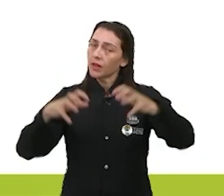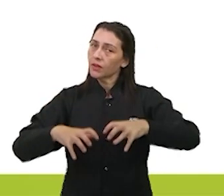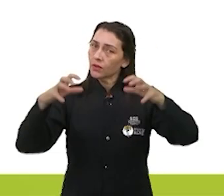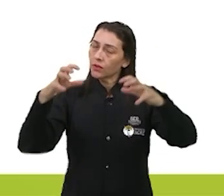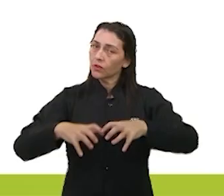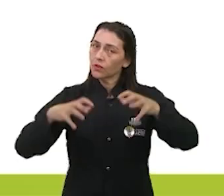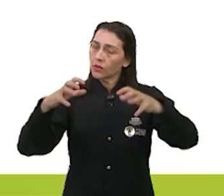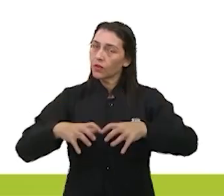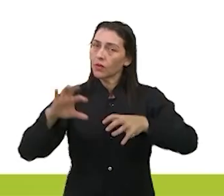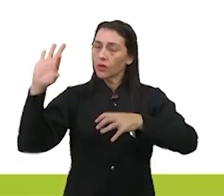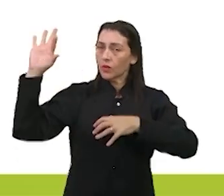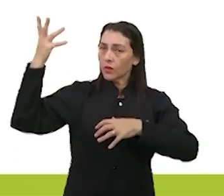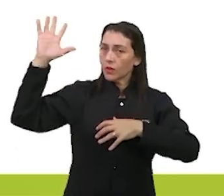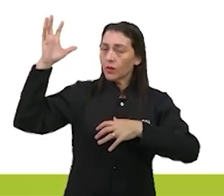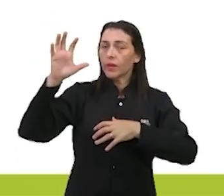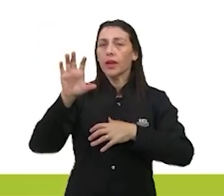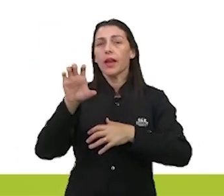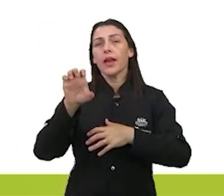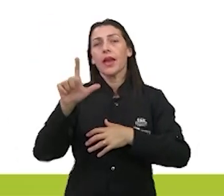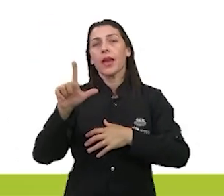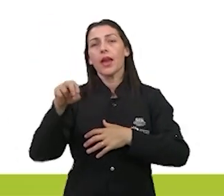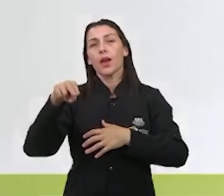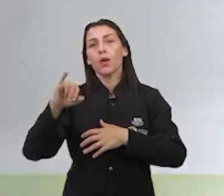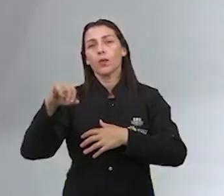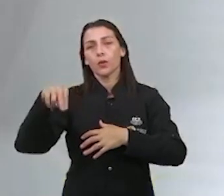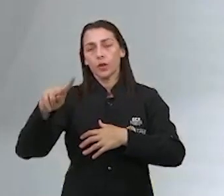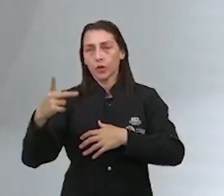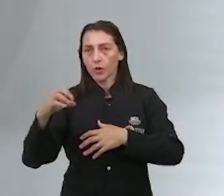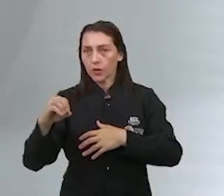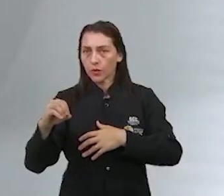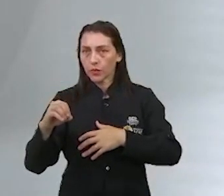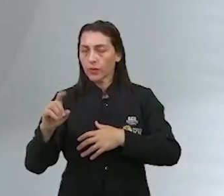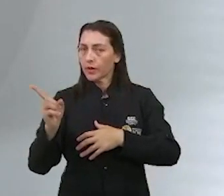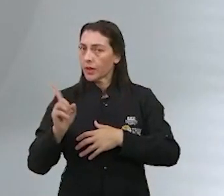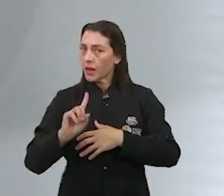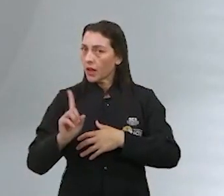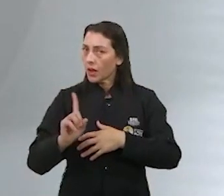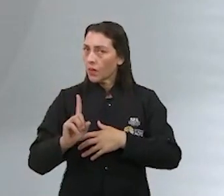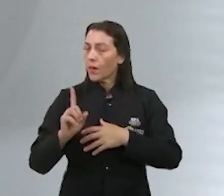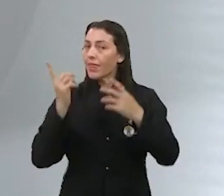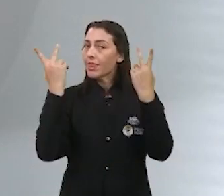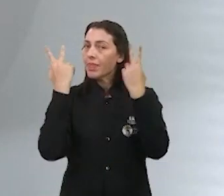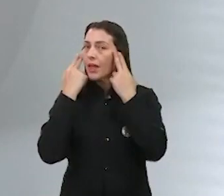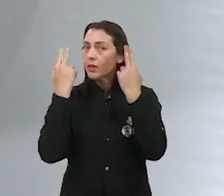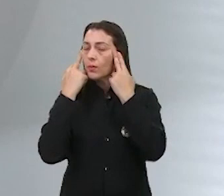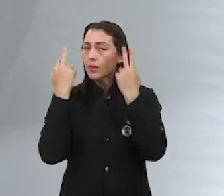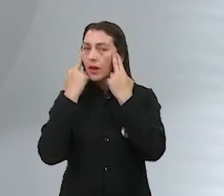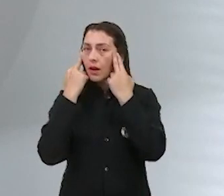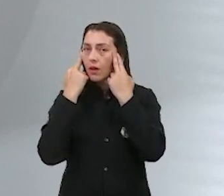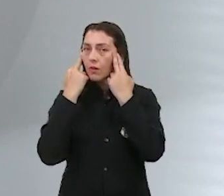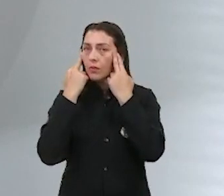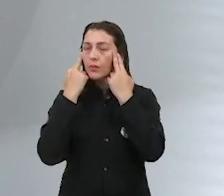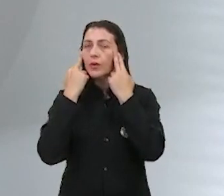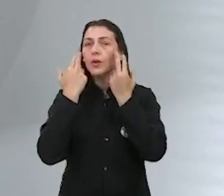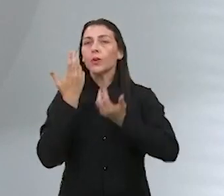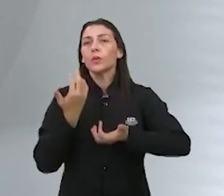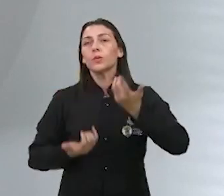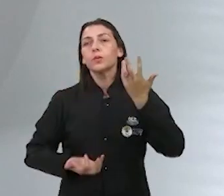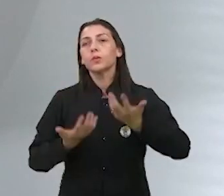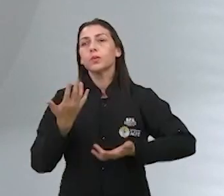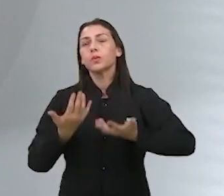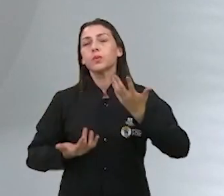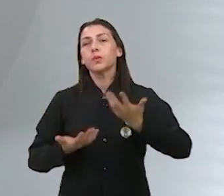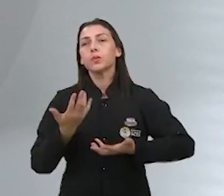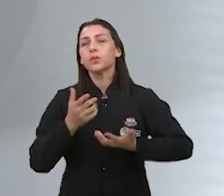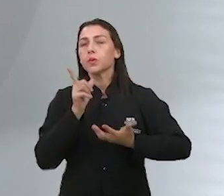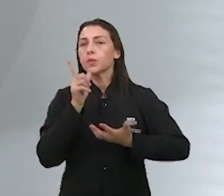do fenômeno climático El Niño. Gente, o El Niño é um efeito natural, tá? Que é o aquecimento